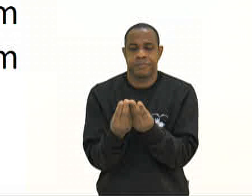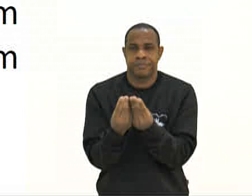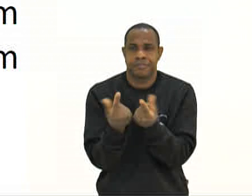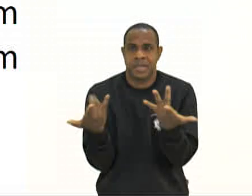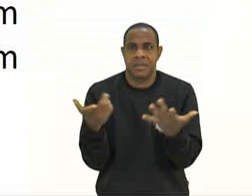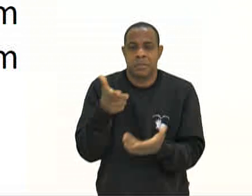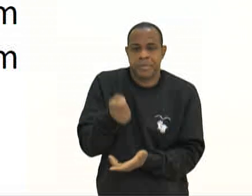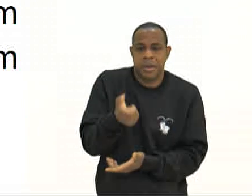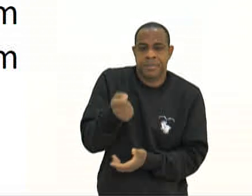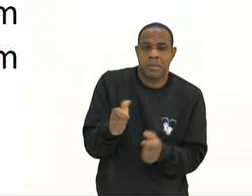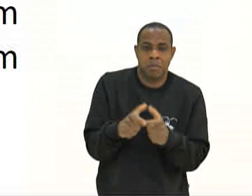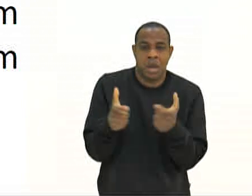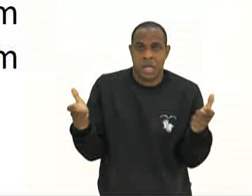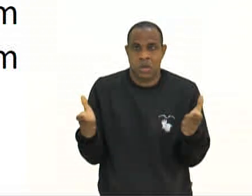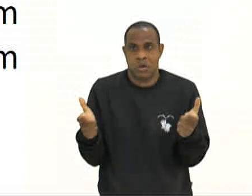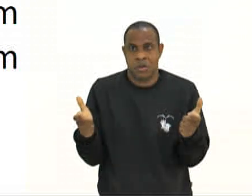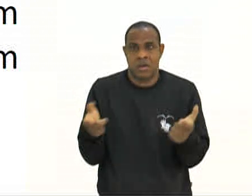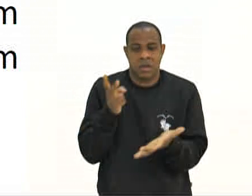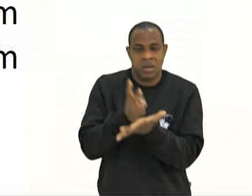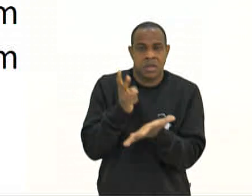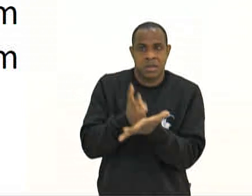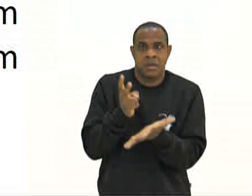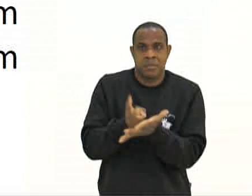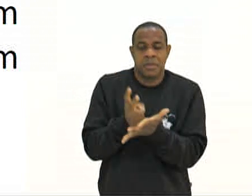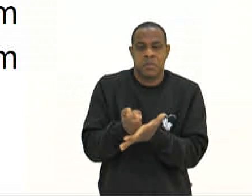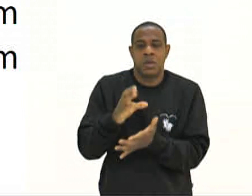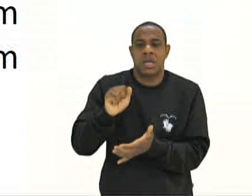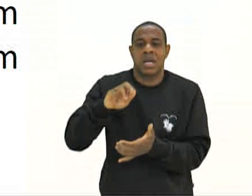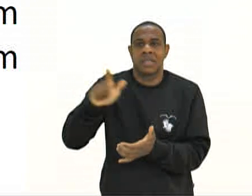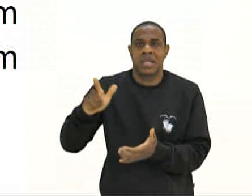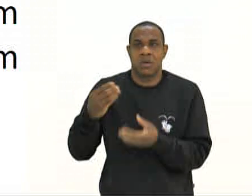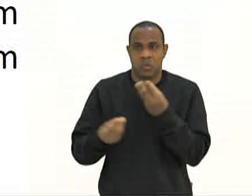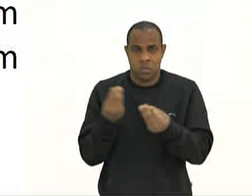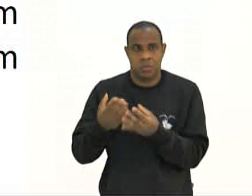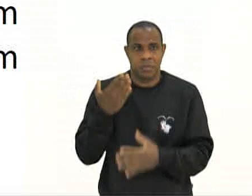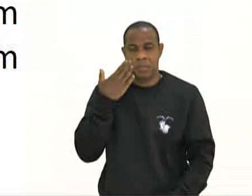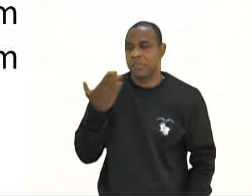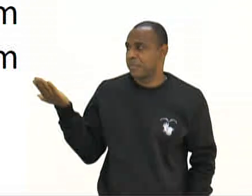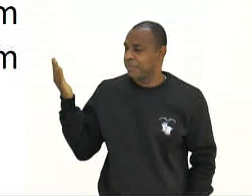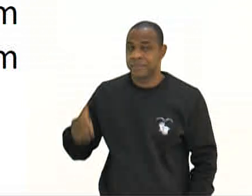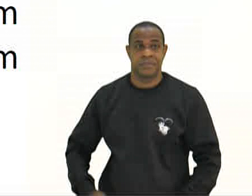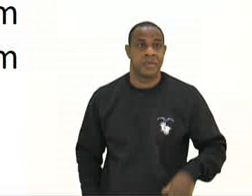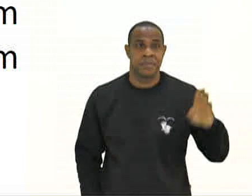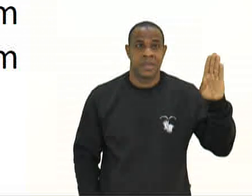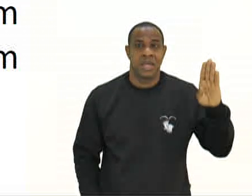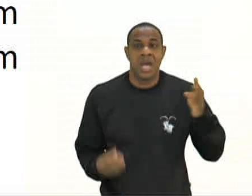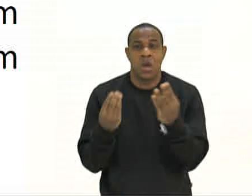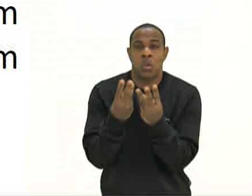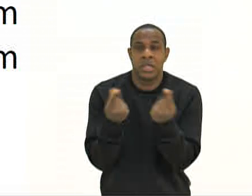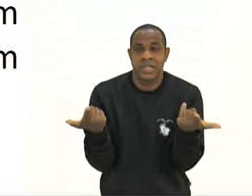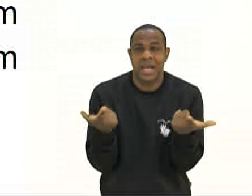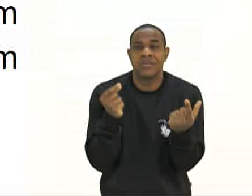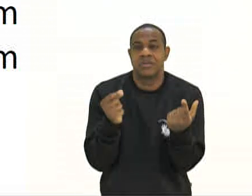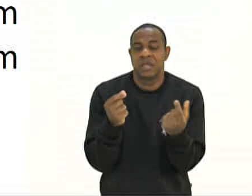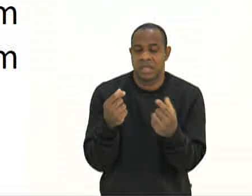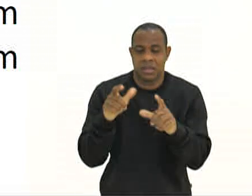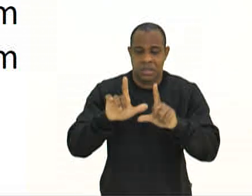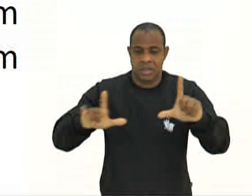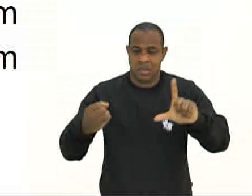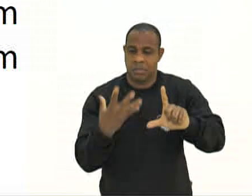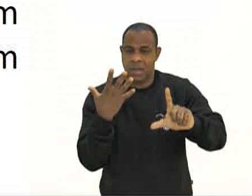mesma banda em relação ao sinal analógico. Na letra B, a qualidade da imagem é melhor no